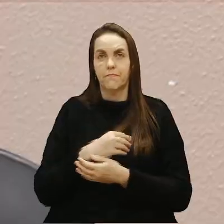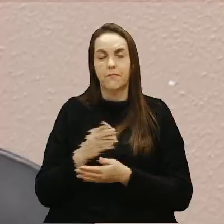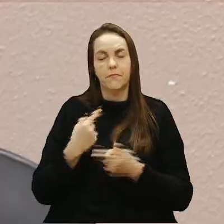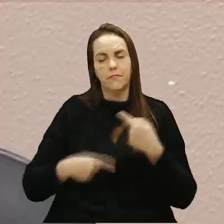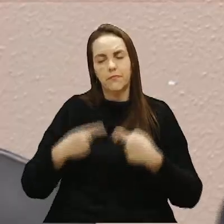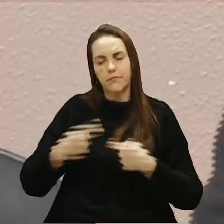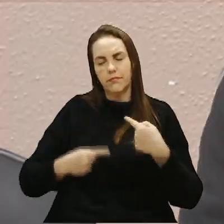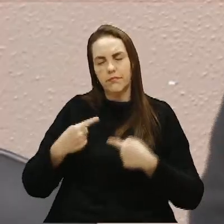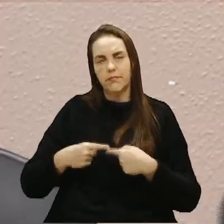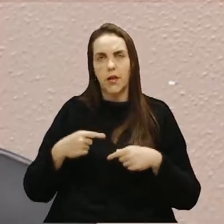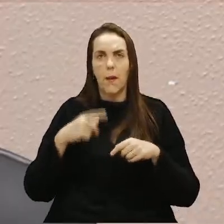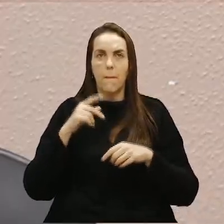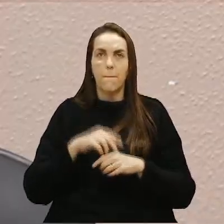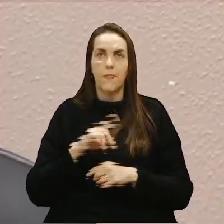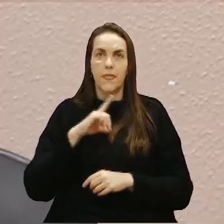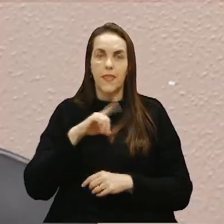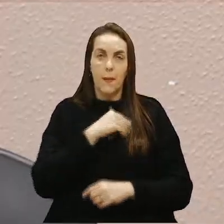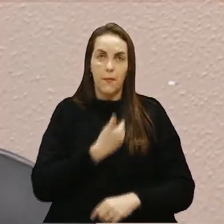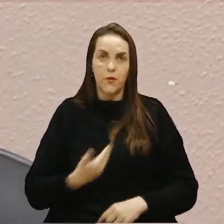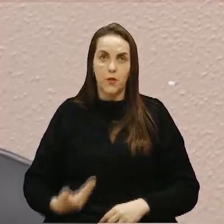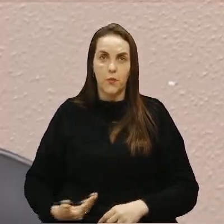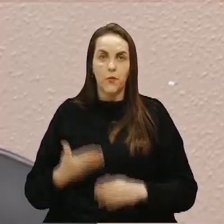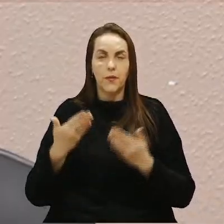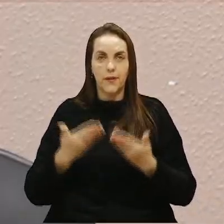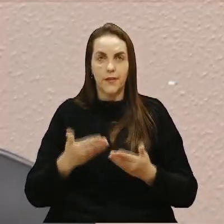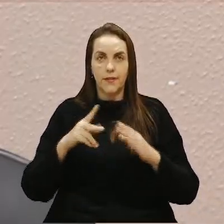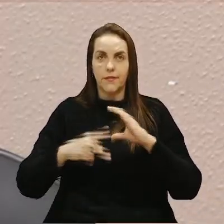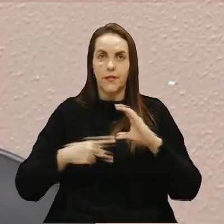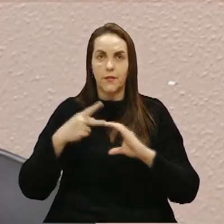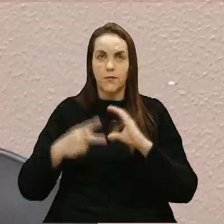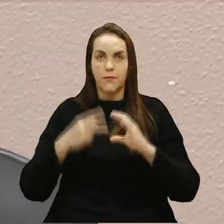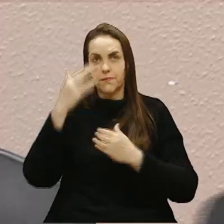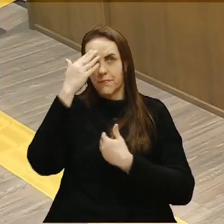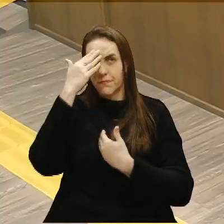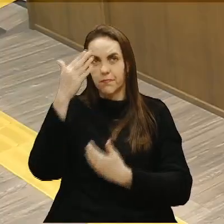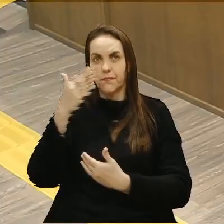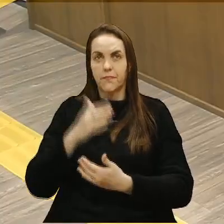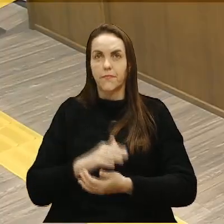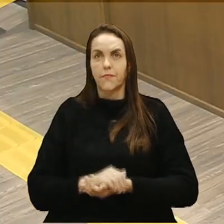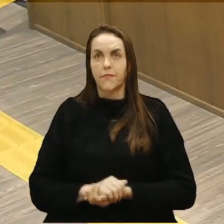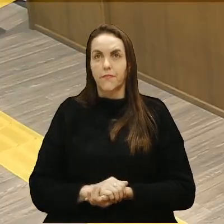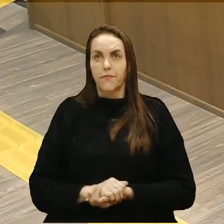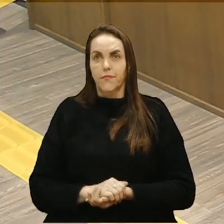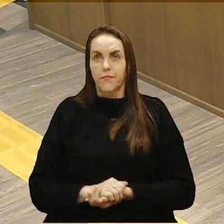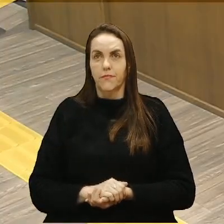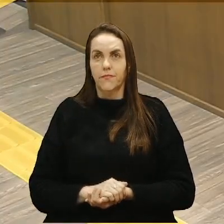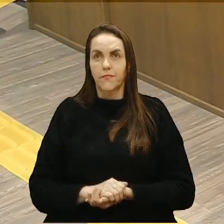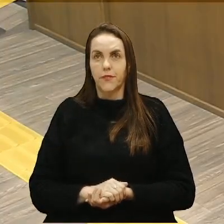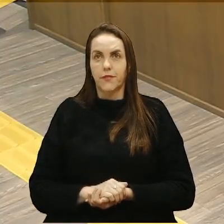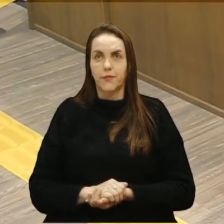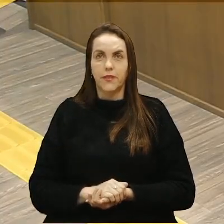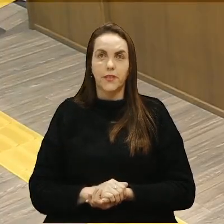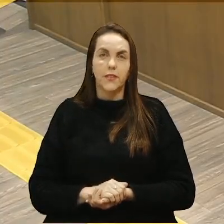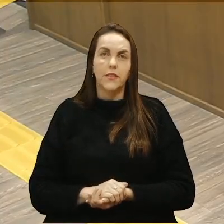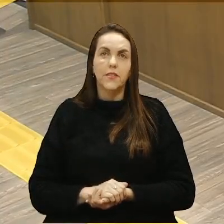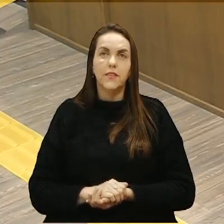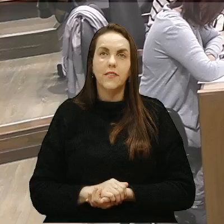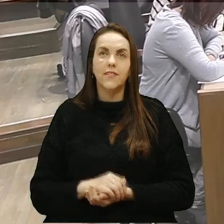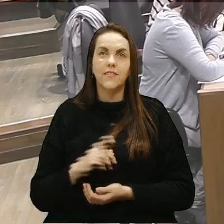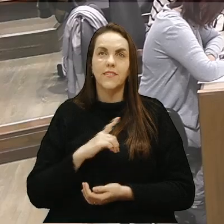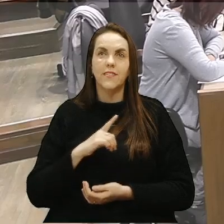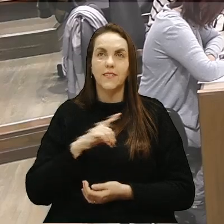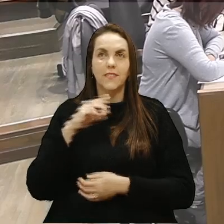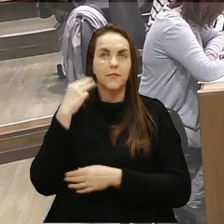que discuta essa política pública aqui nessa casa. Obrigada. Obrigado, vereadora Andressa Marques. Vereadora Marisol